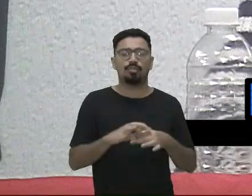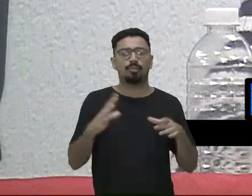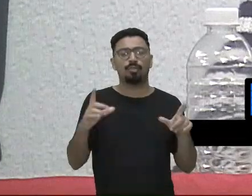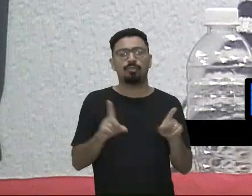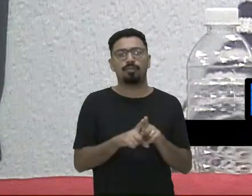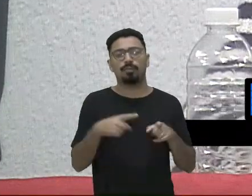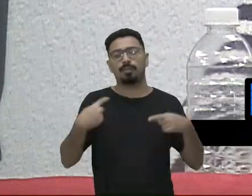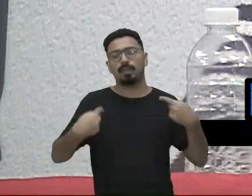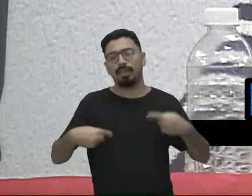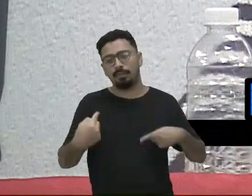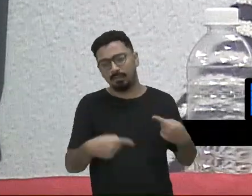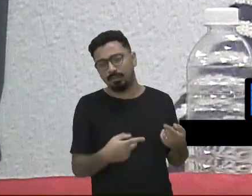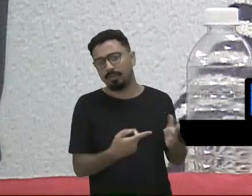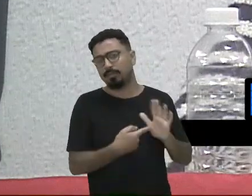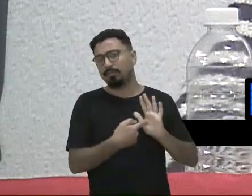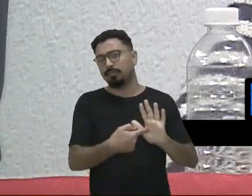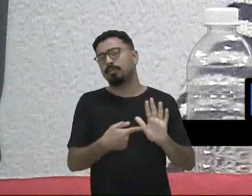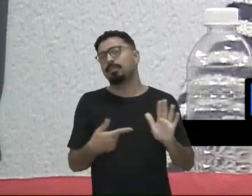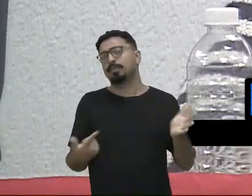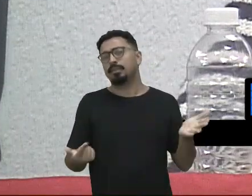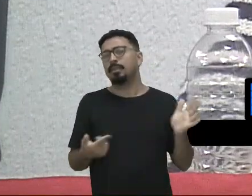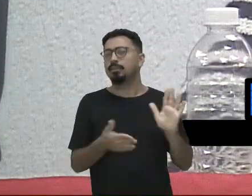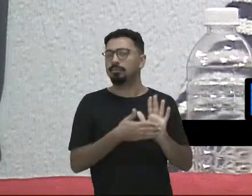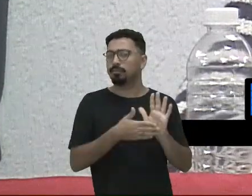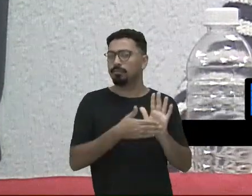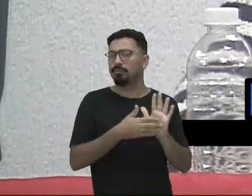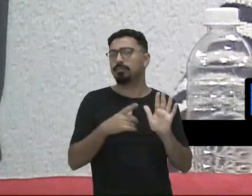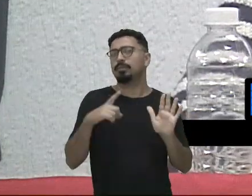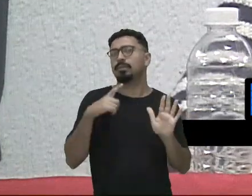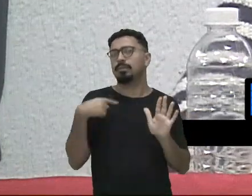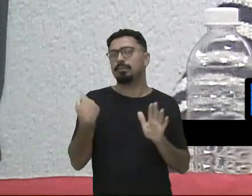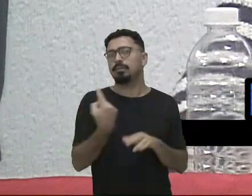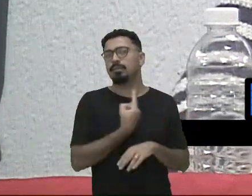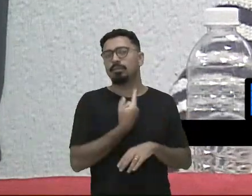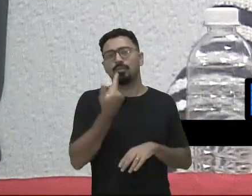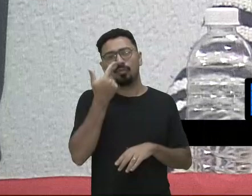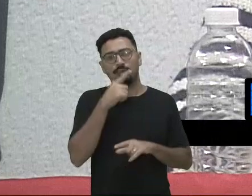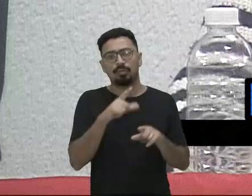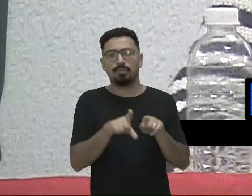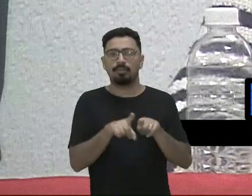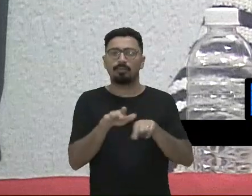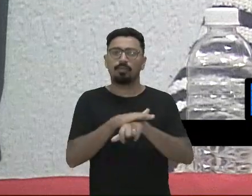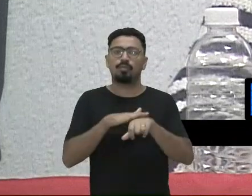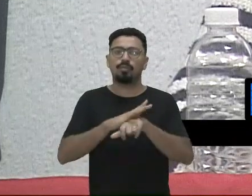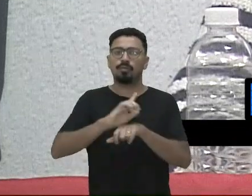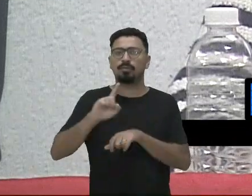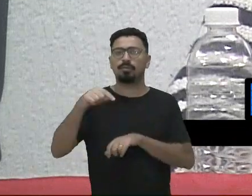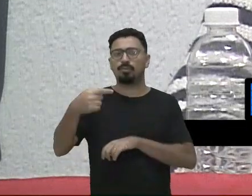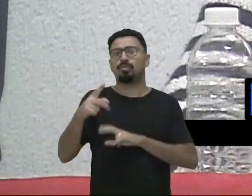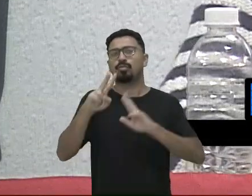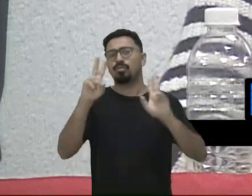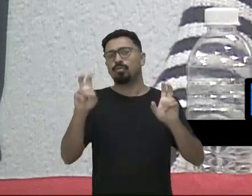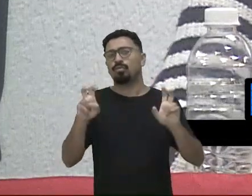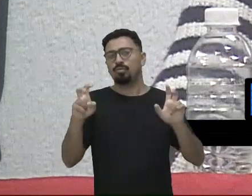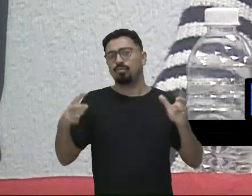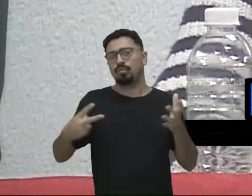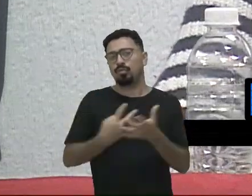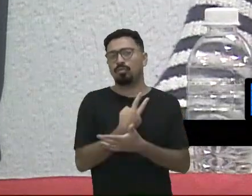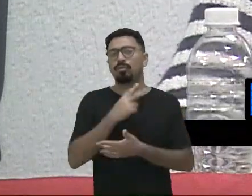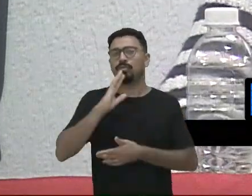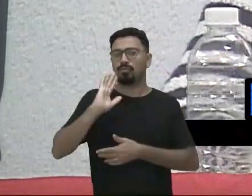gente dialogar, apresentar os questionamentos e também para a gente conversar posteriormente sobre as situações que ocorreram,